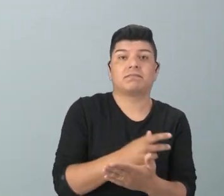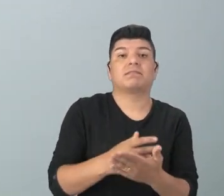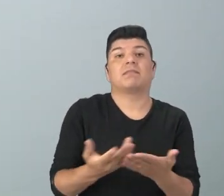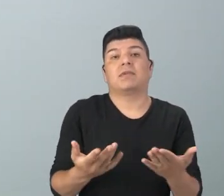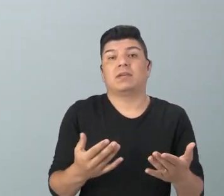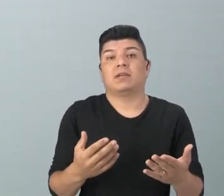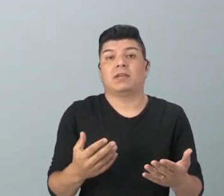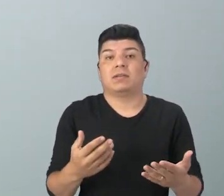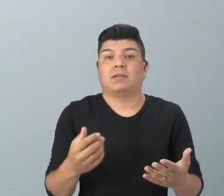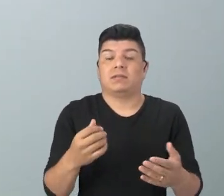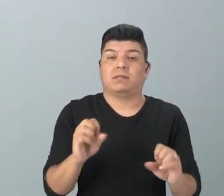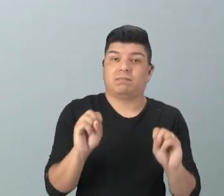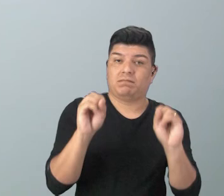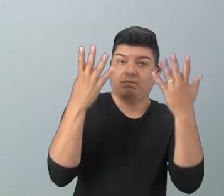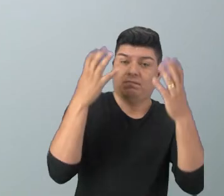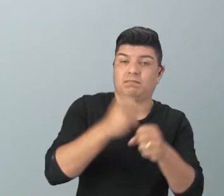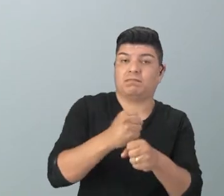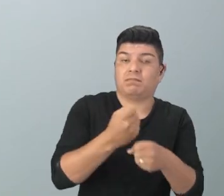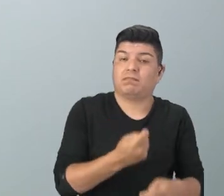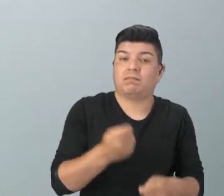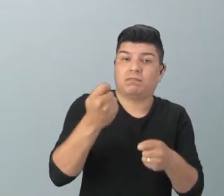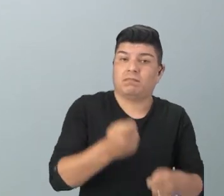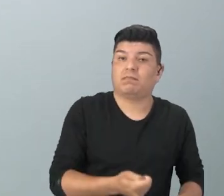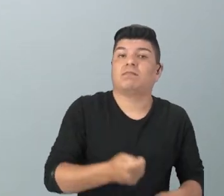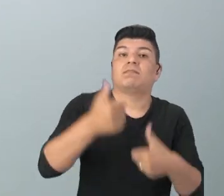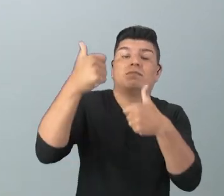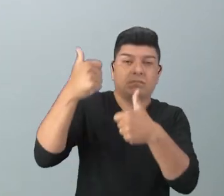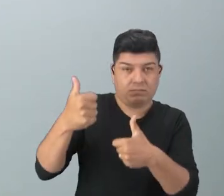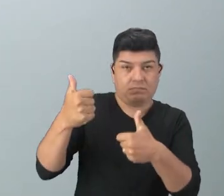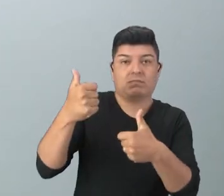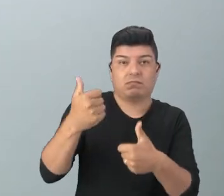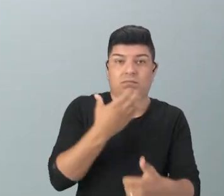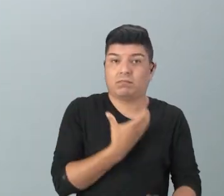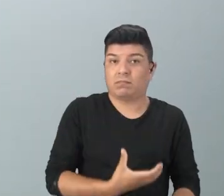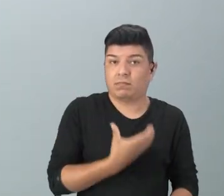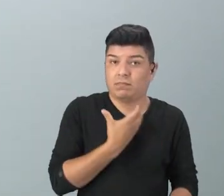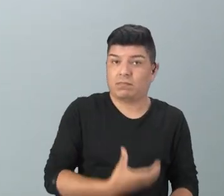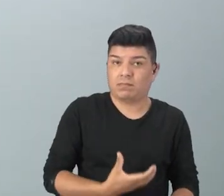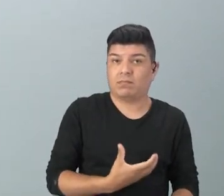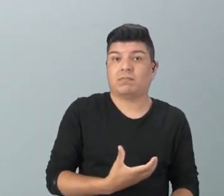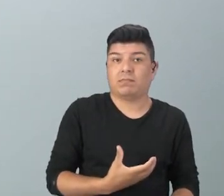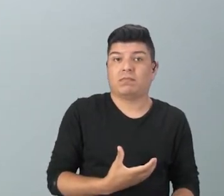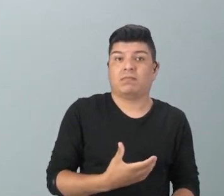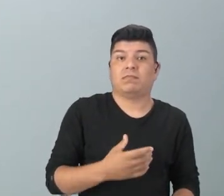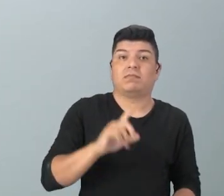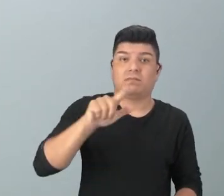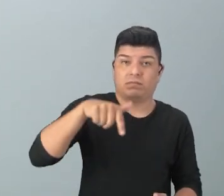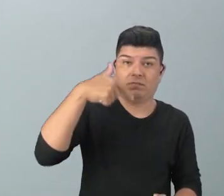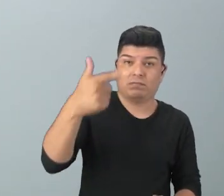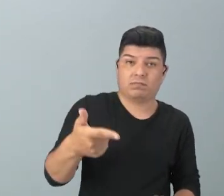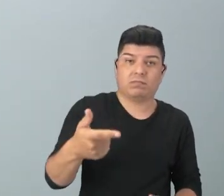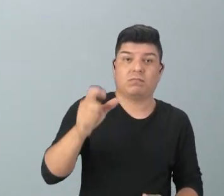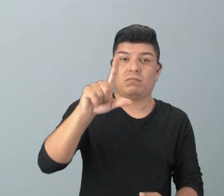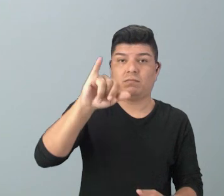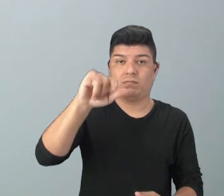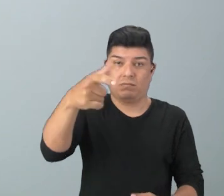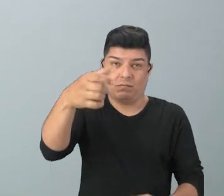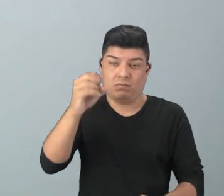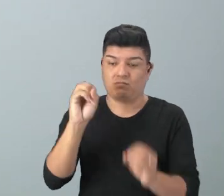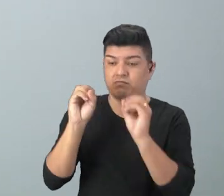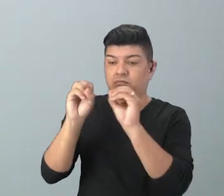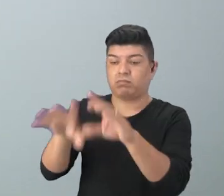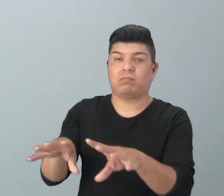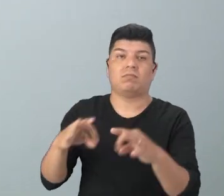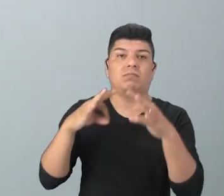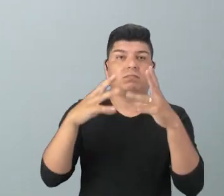Novo. Sobra tanto que nem o dia do resto de ontem não dá conta e finda sendo jogado fora na lixeira. Você deve